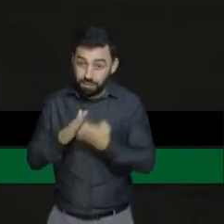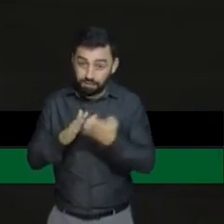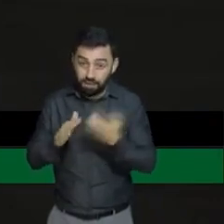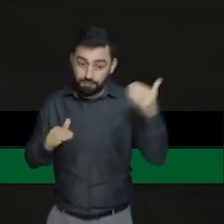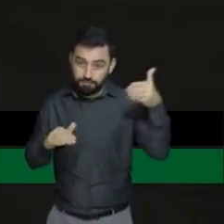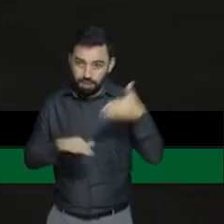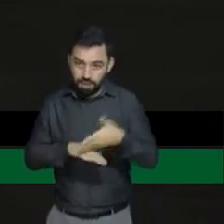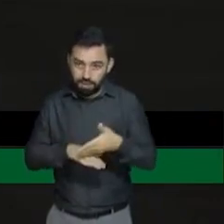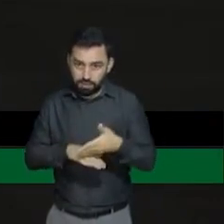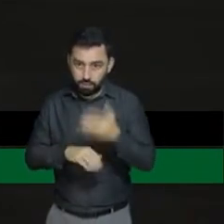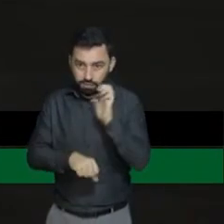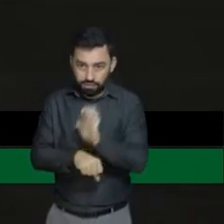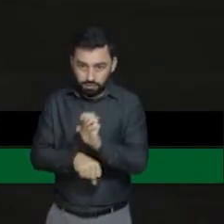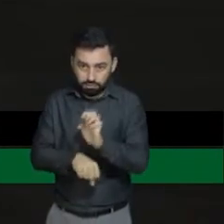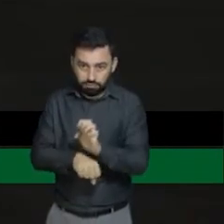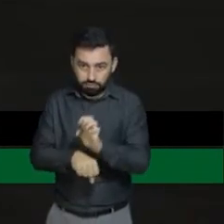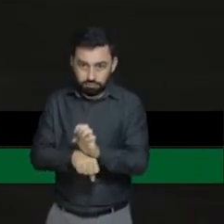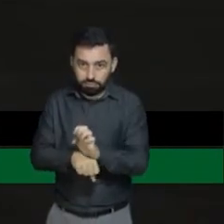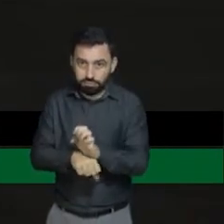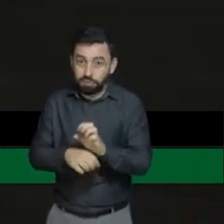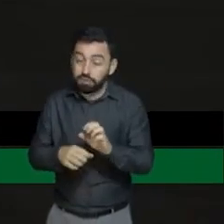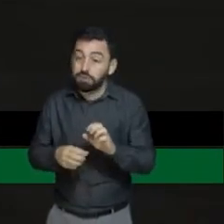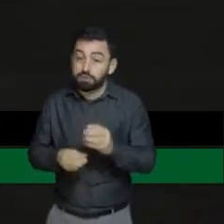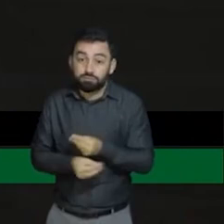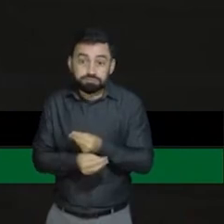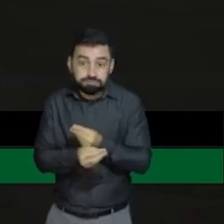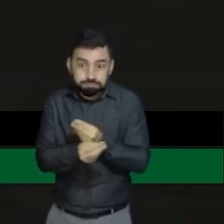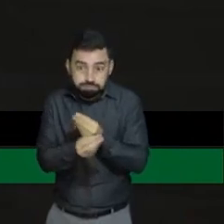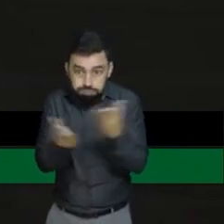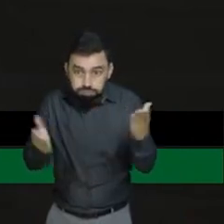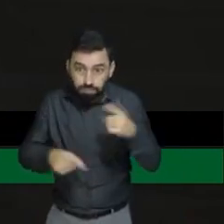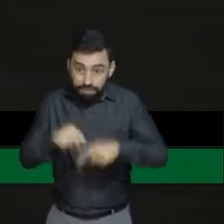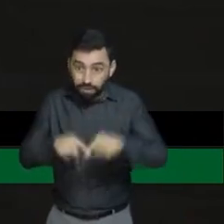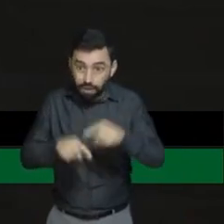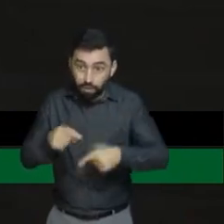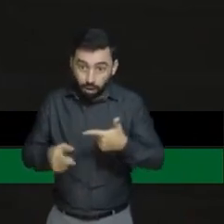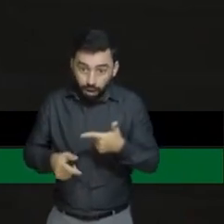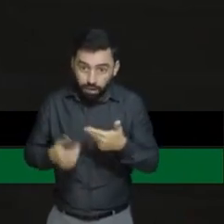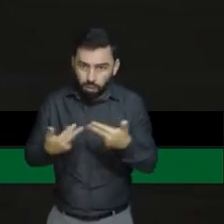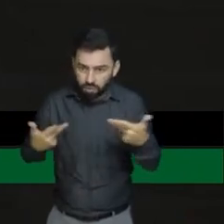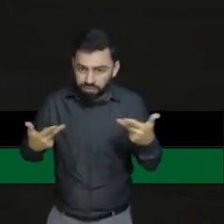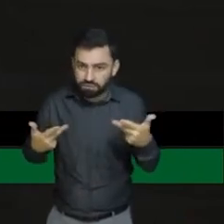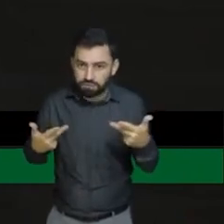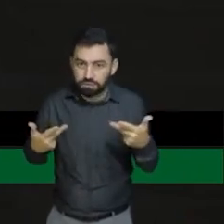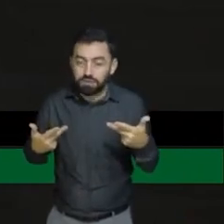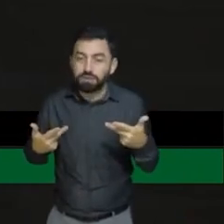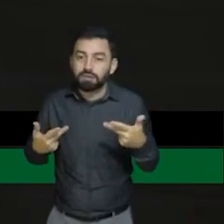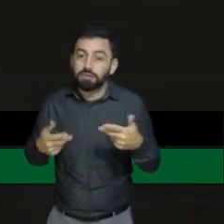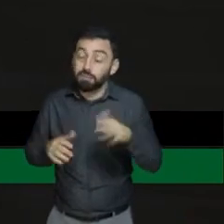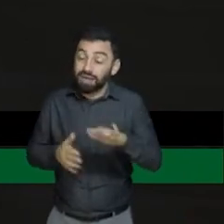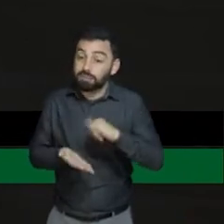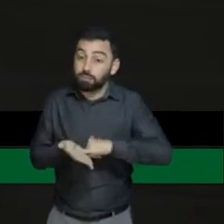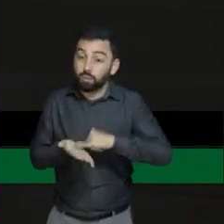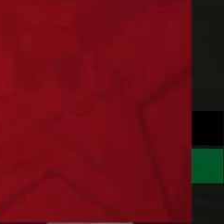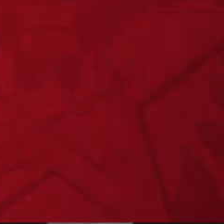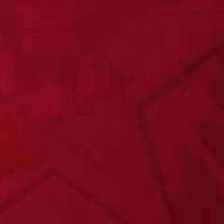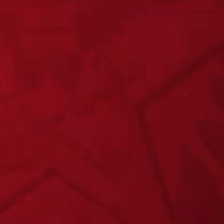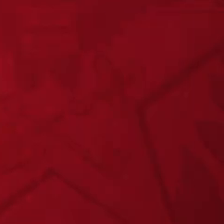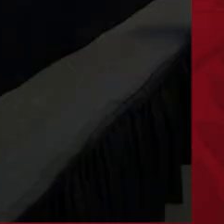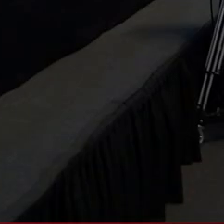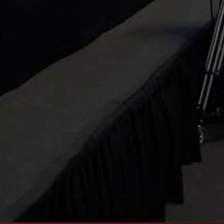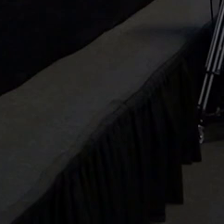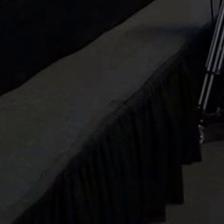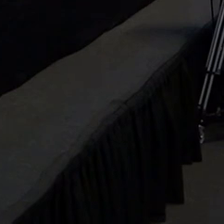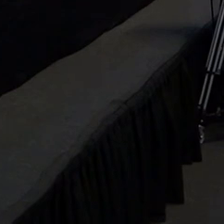estado, se instalam aqui, distribuem esse equipamento para todo o Brasil, porém, os impostos ficam aqui em Santa Catarina.